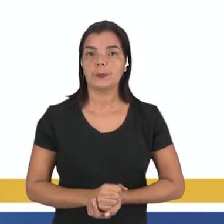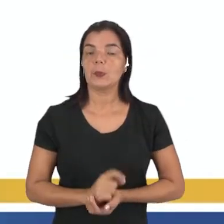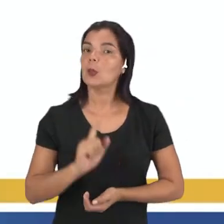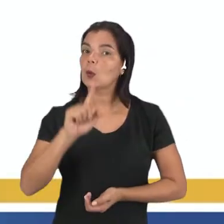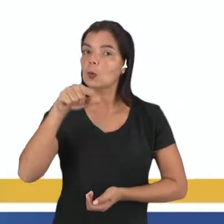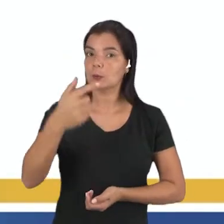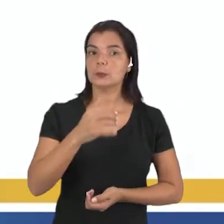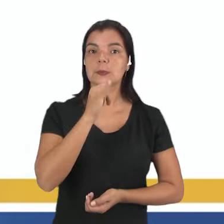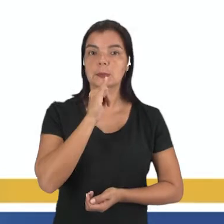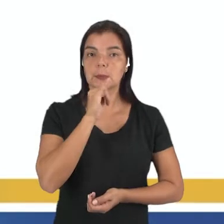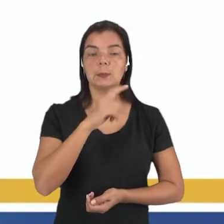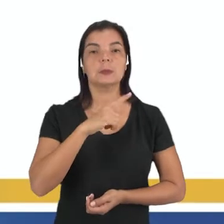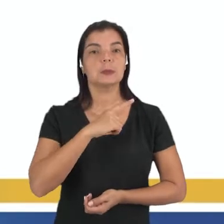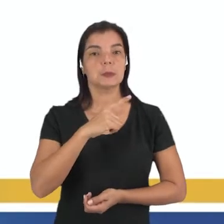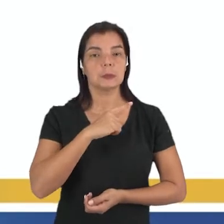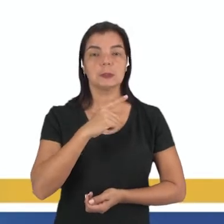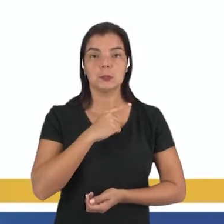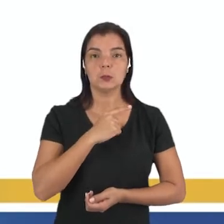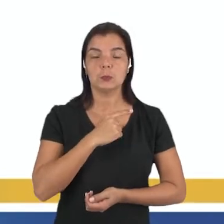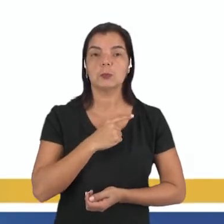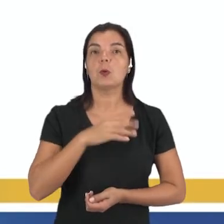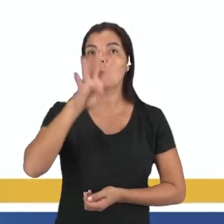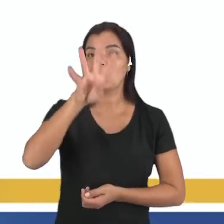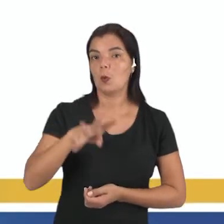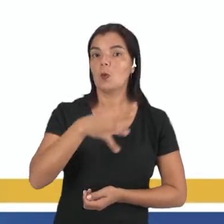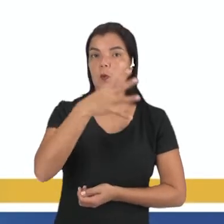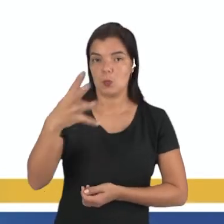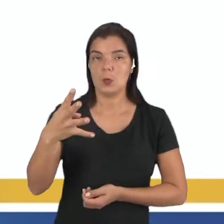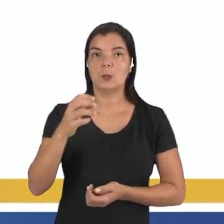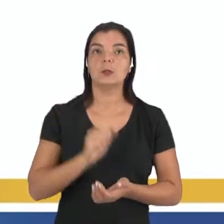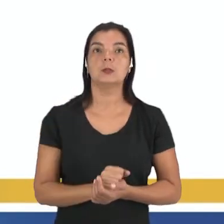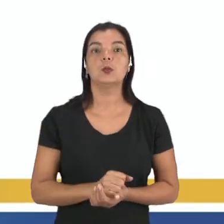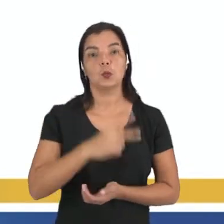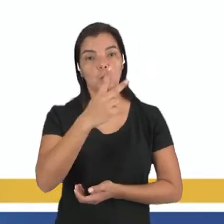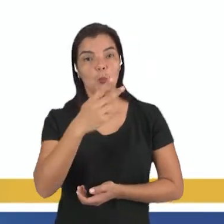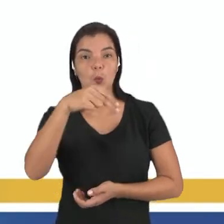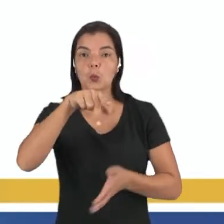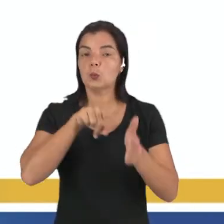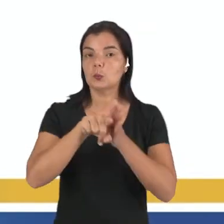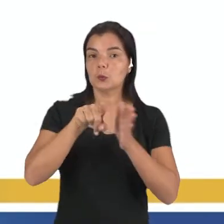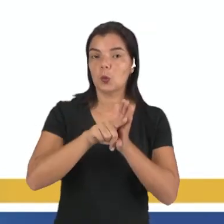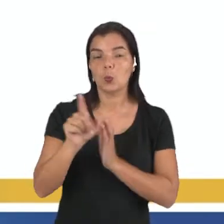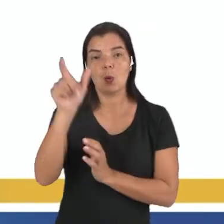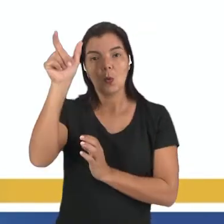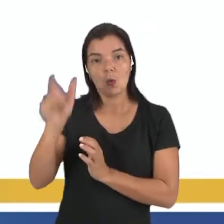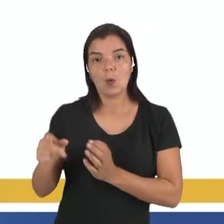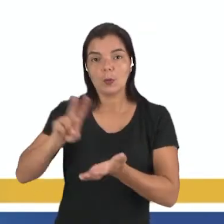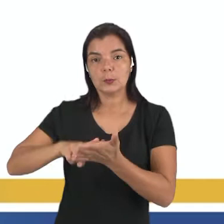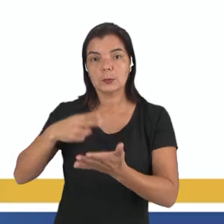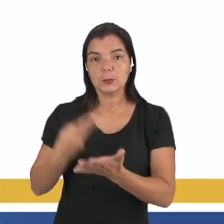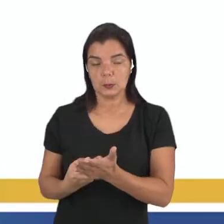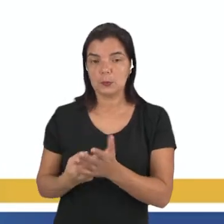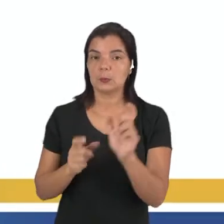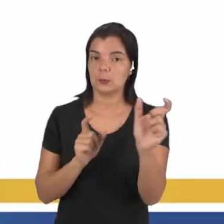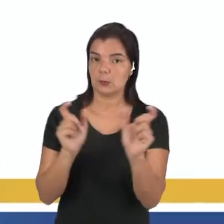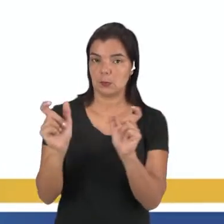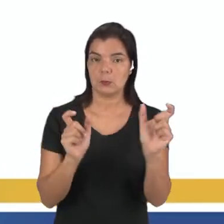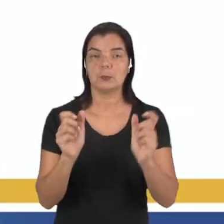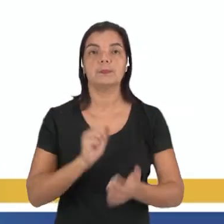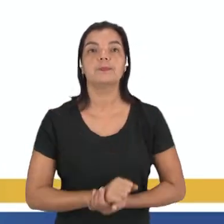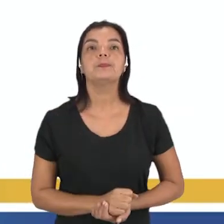Outros exemplos. Então nós temos aí uma caixa com os interrogative pronouns e do outro lado nós temos a tradução dessas